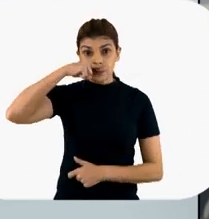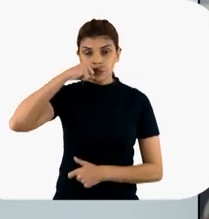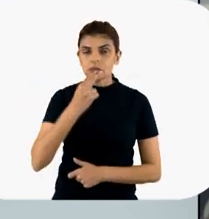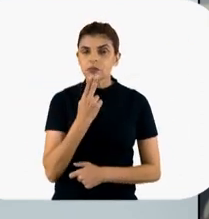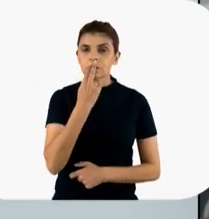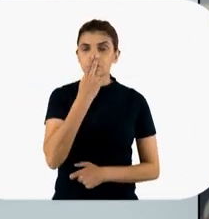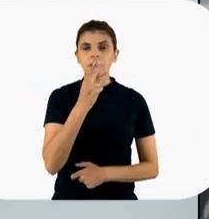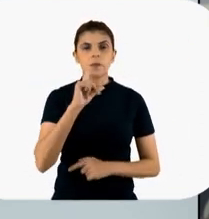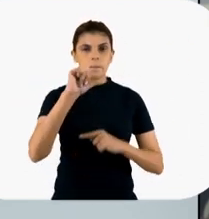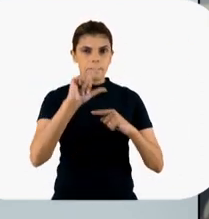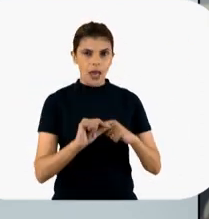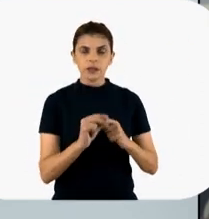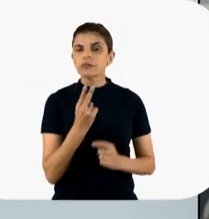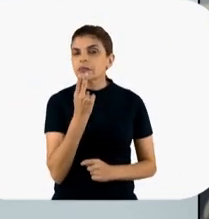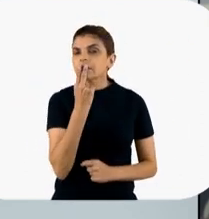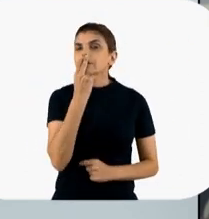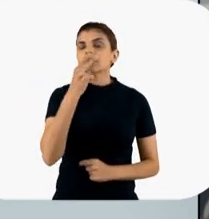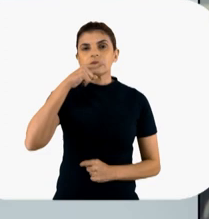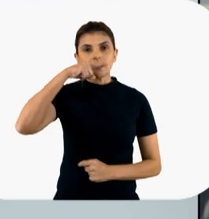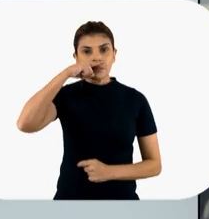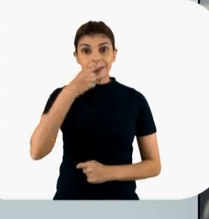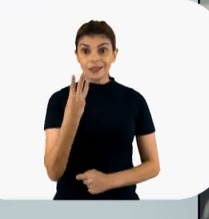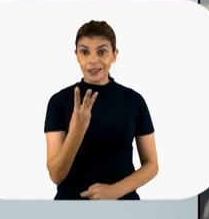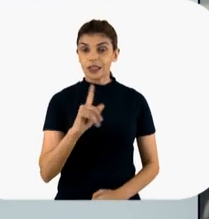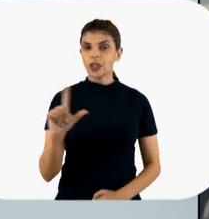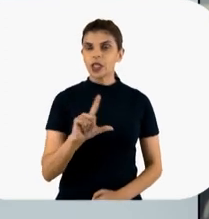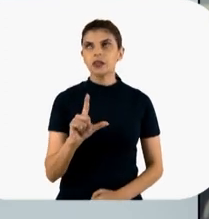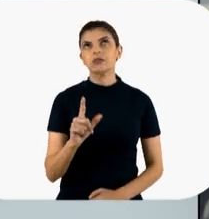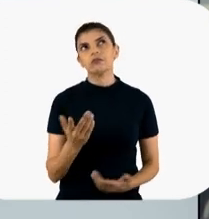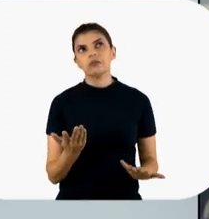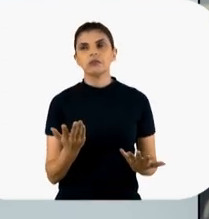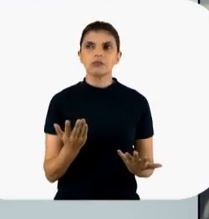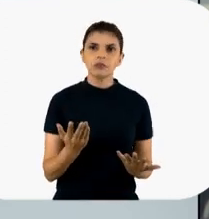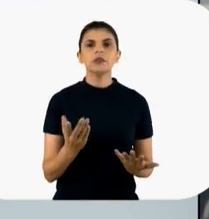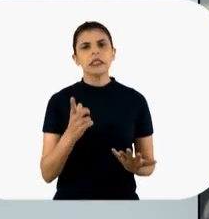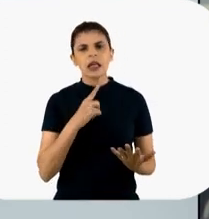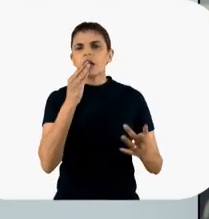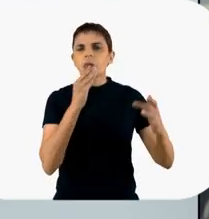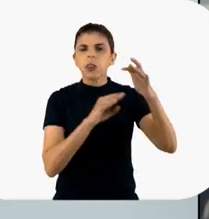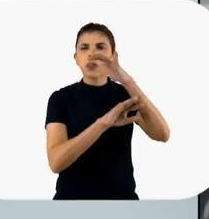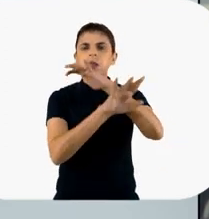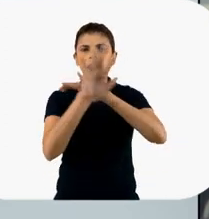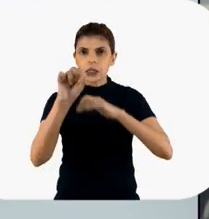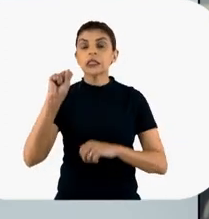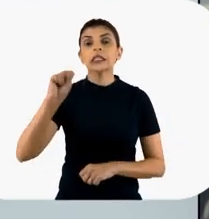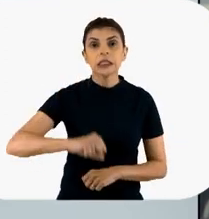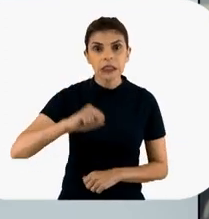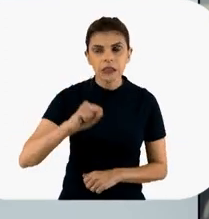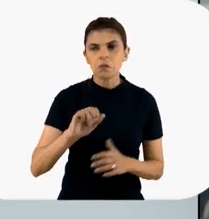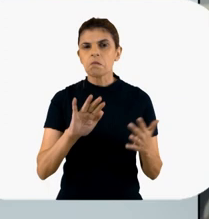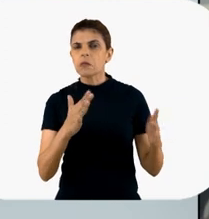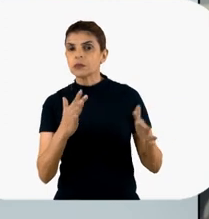nasal de baixo fluxo, aquele catéter que entra aqui no nariz, até 3 litros gera gotículas de